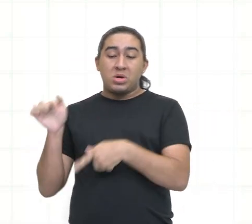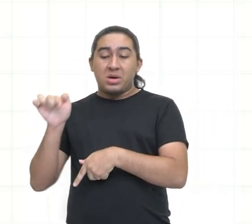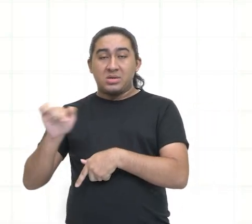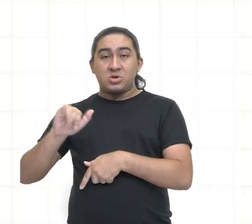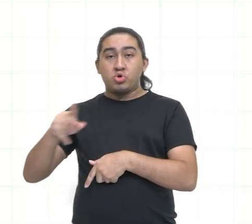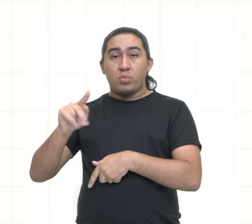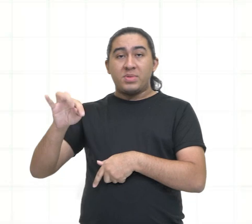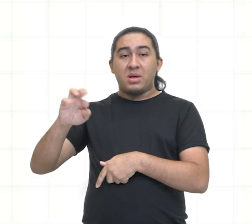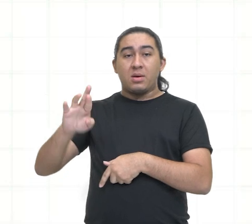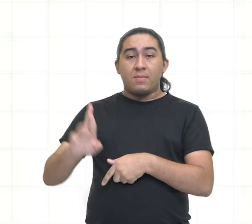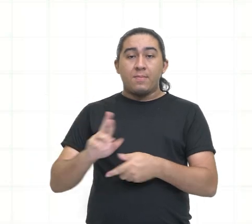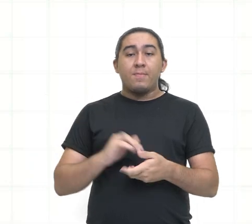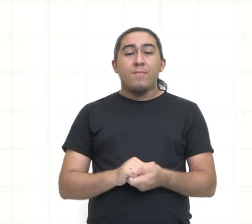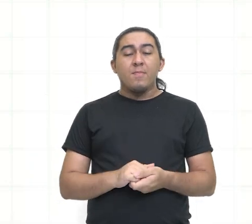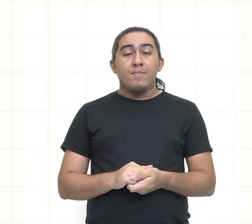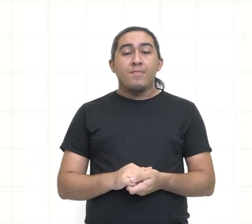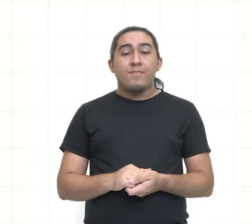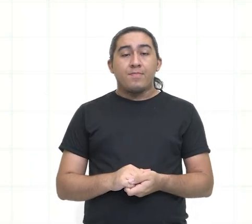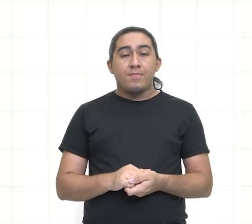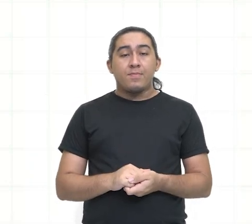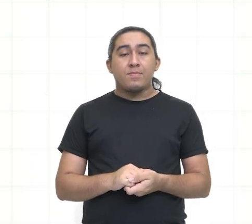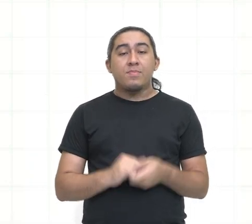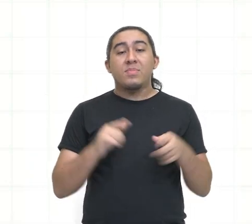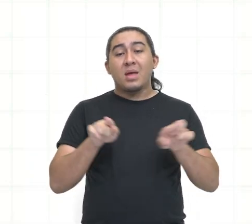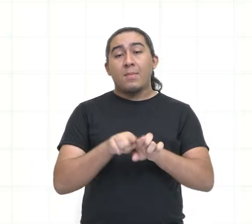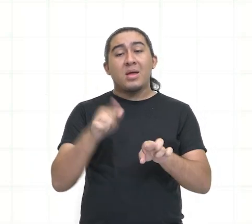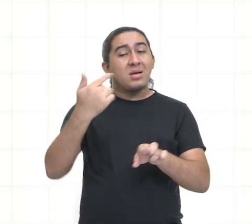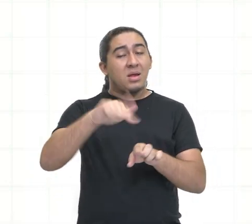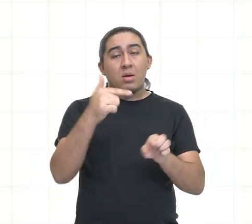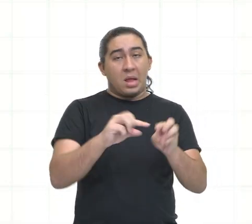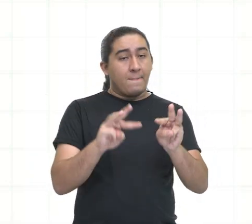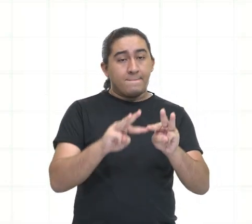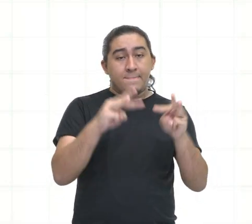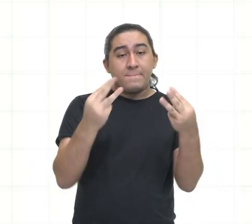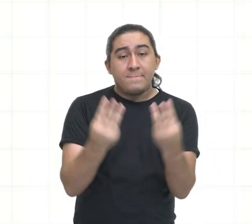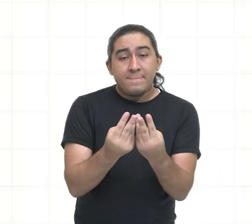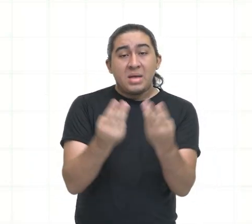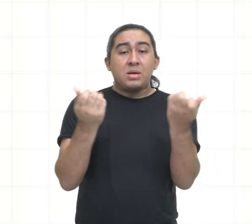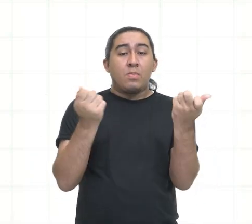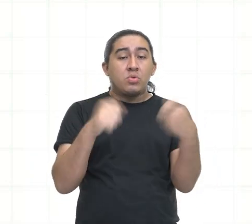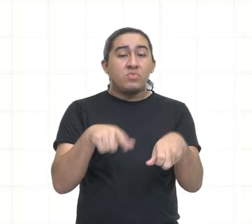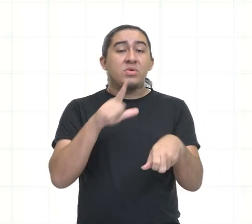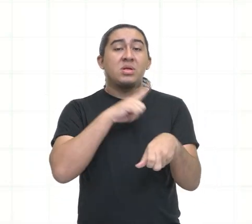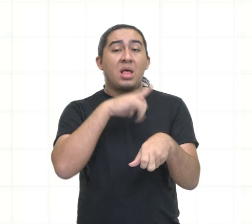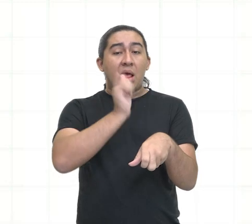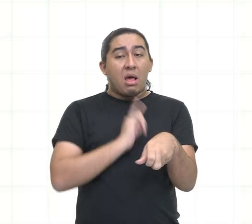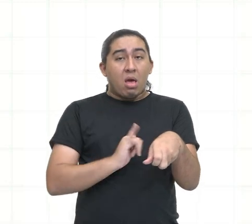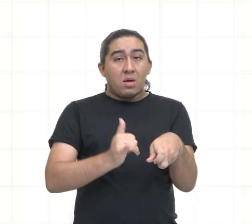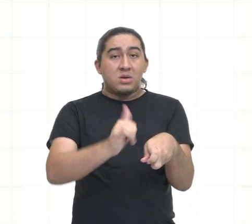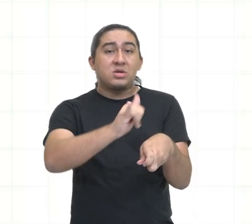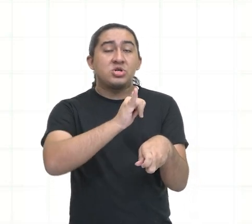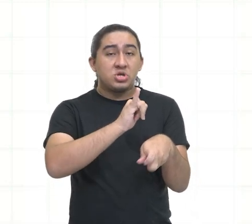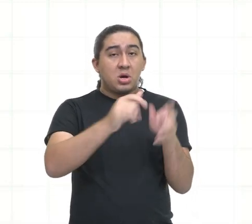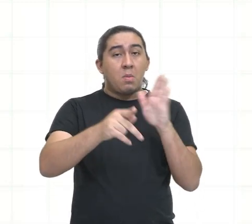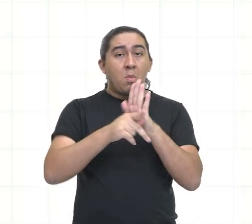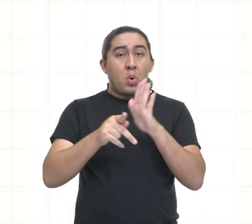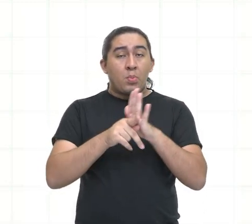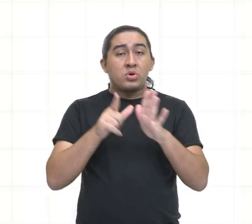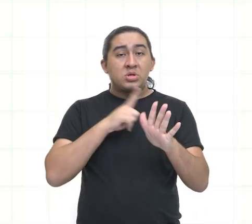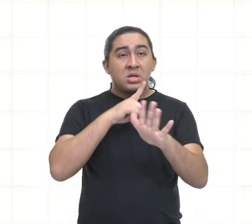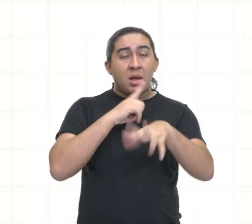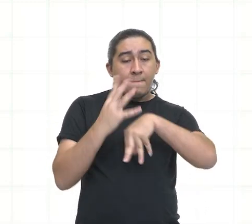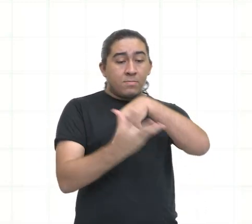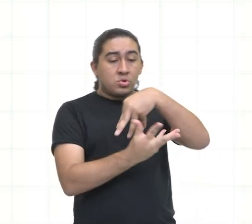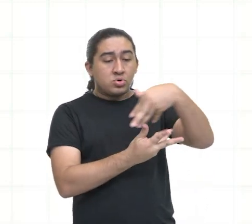exemplo. Não possui massa o suficiente para produzir energia por fusão